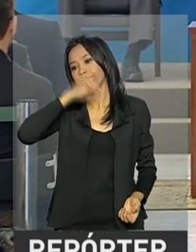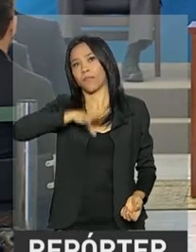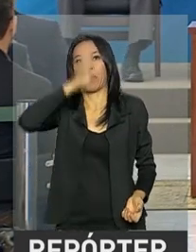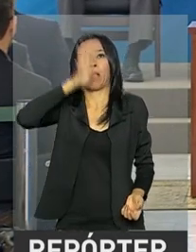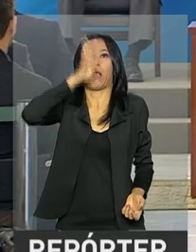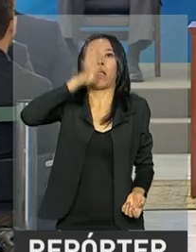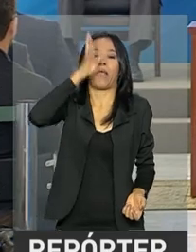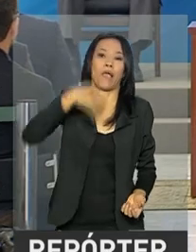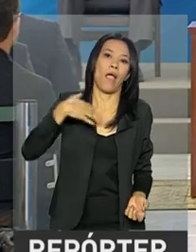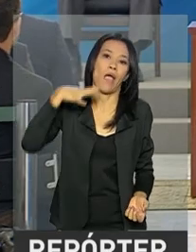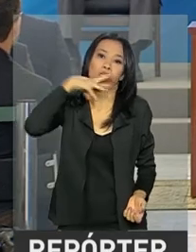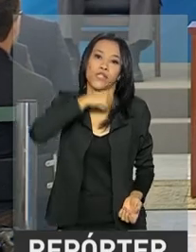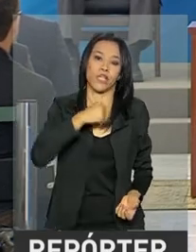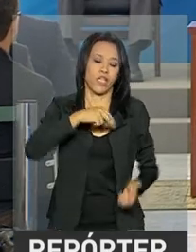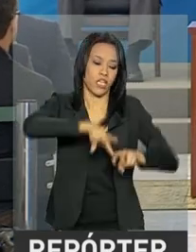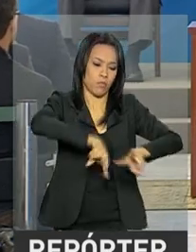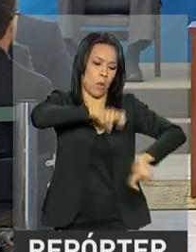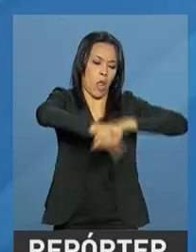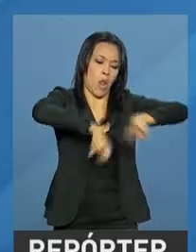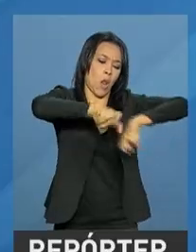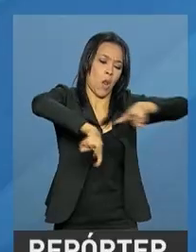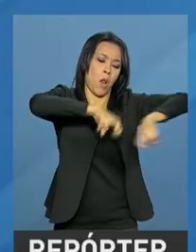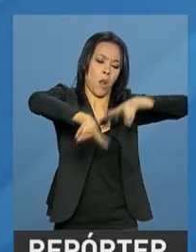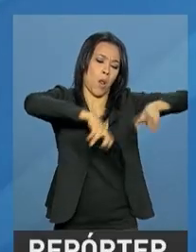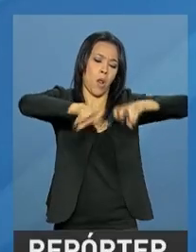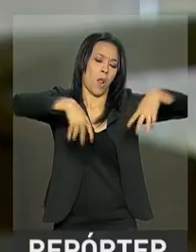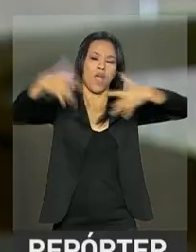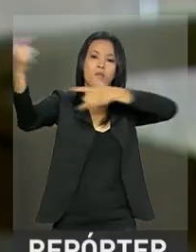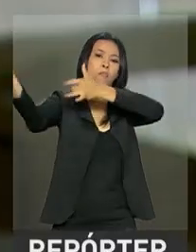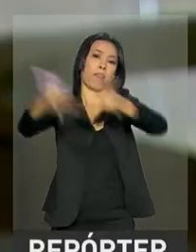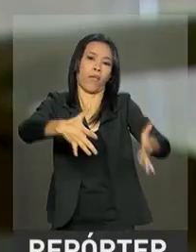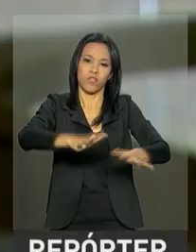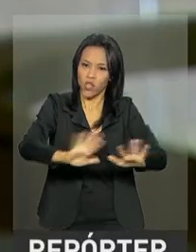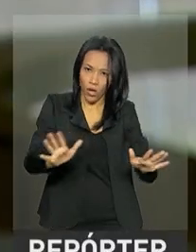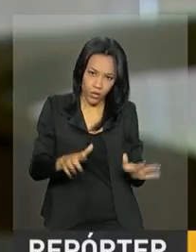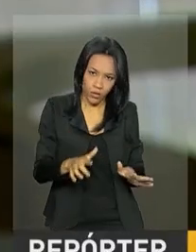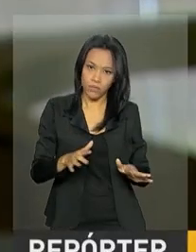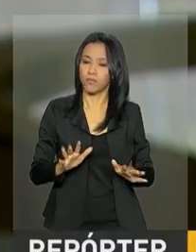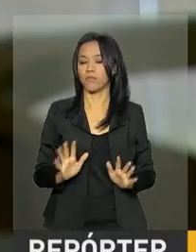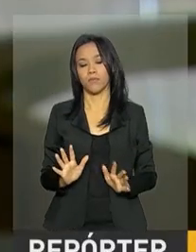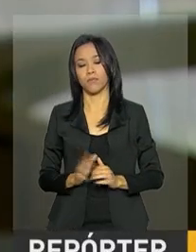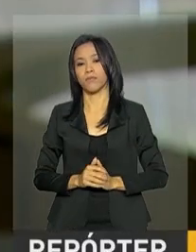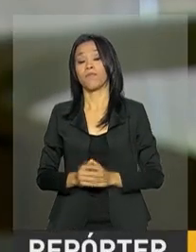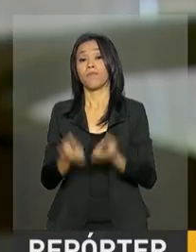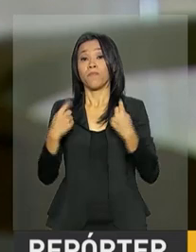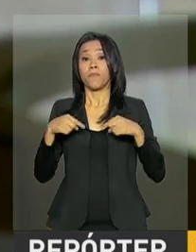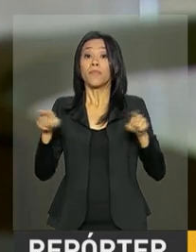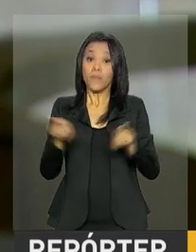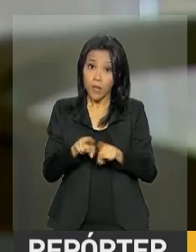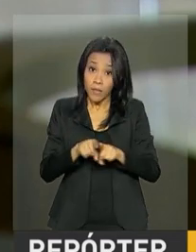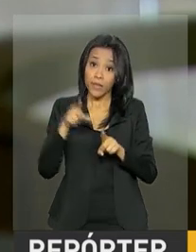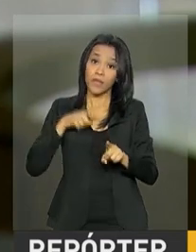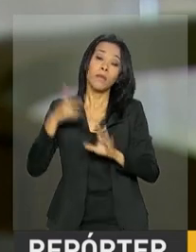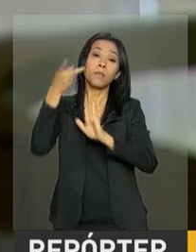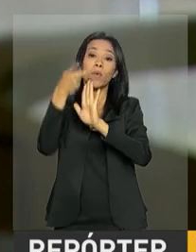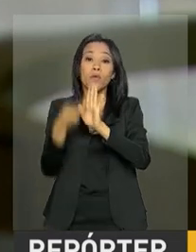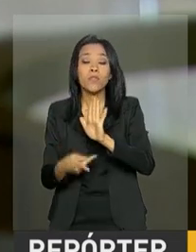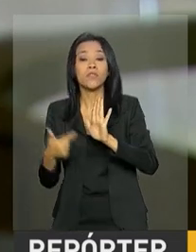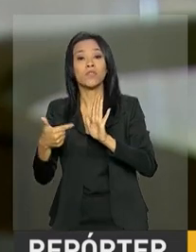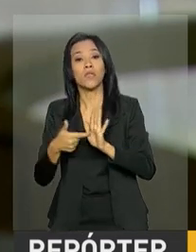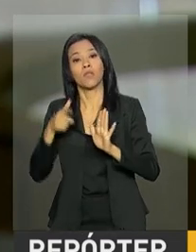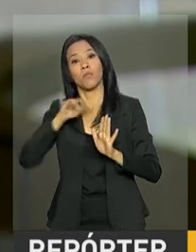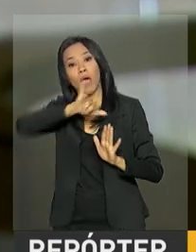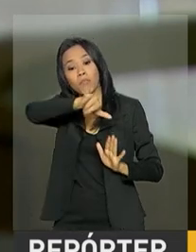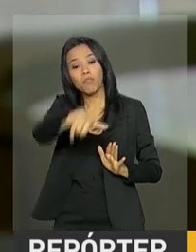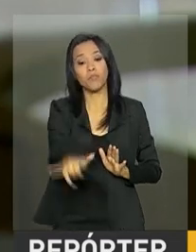acha que a degradação é um caminho que se justifica entre as novidades está a previsão de projetos para aproveitamento